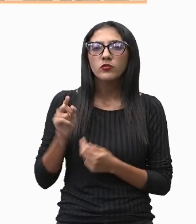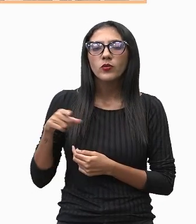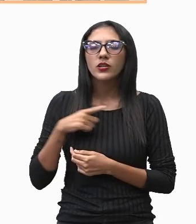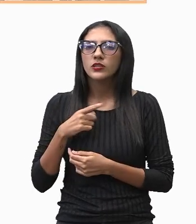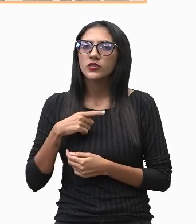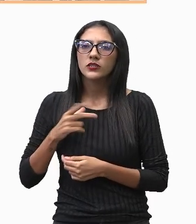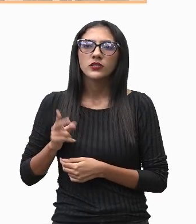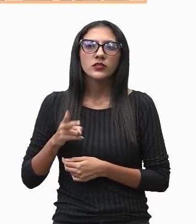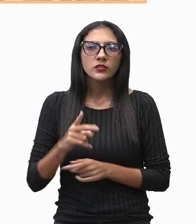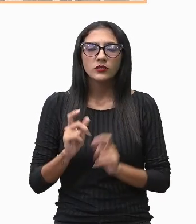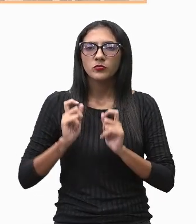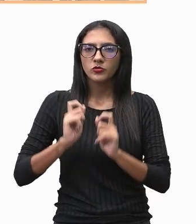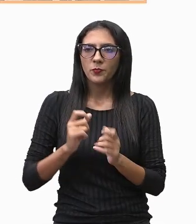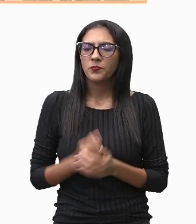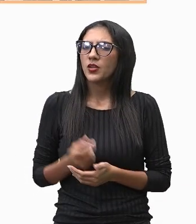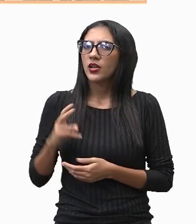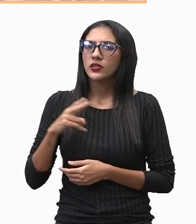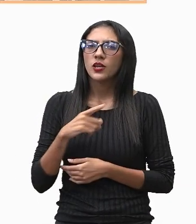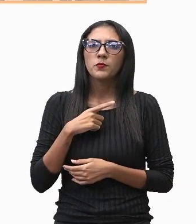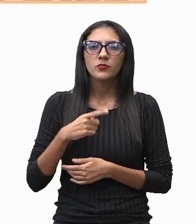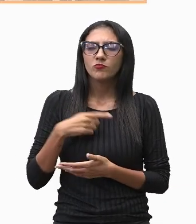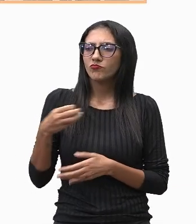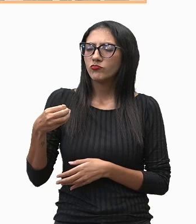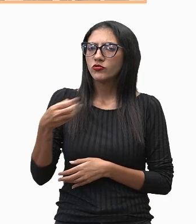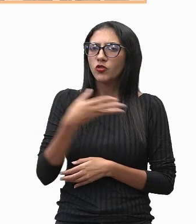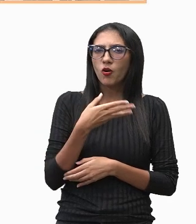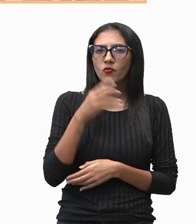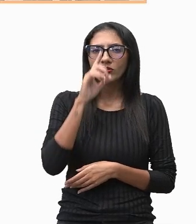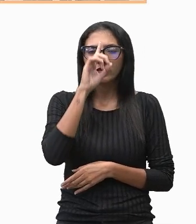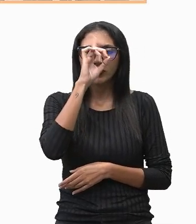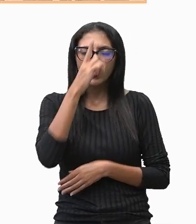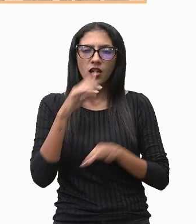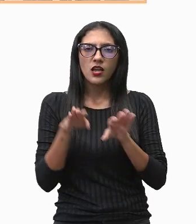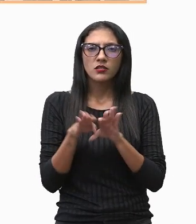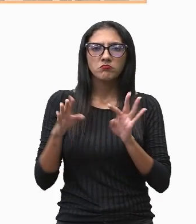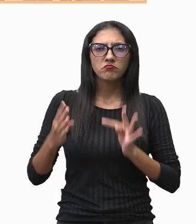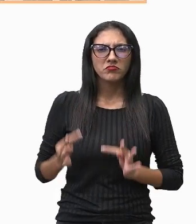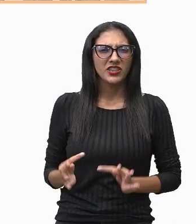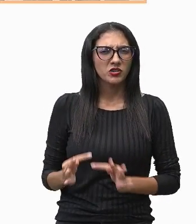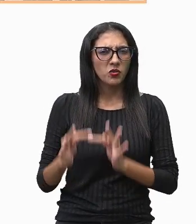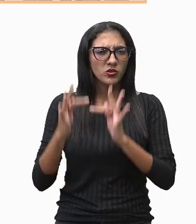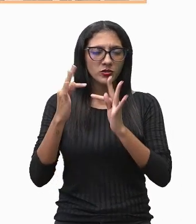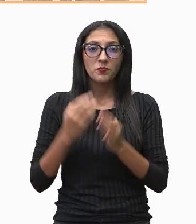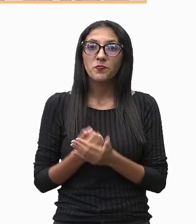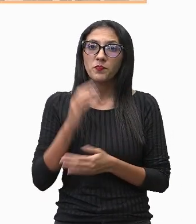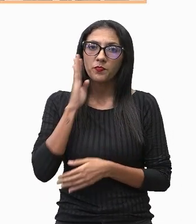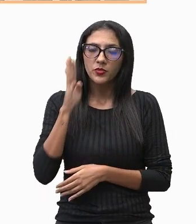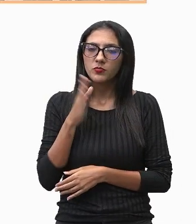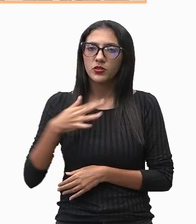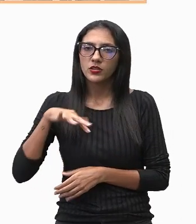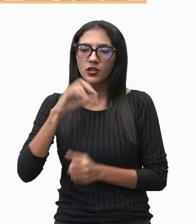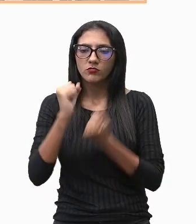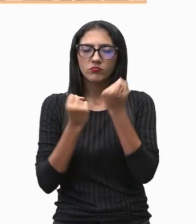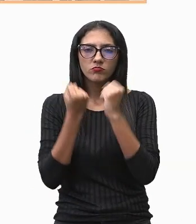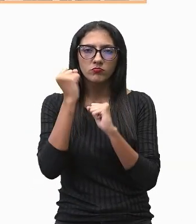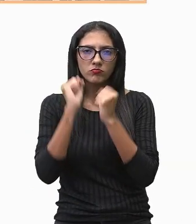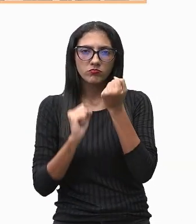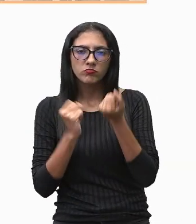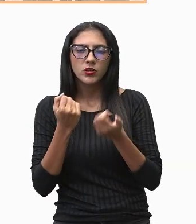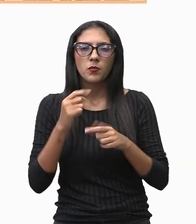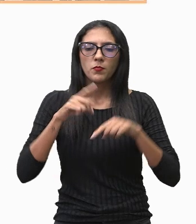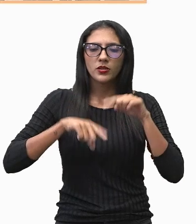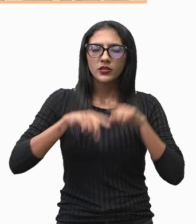estavam ali sempre inovando em tecnologias, principalmente nas indústrias de